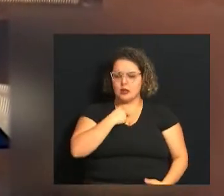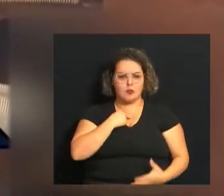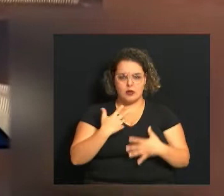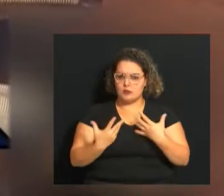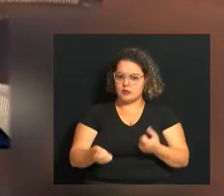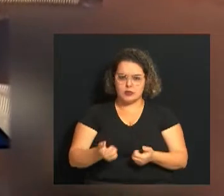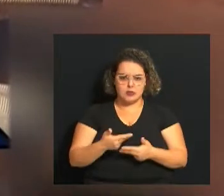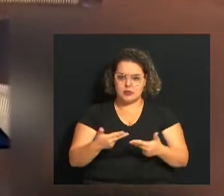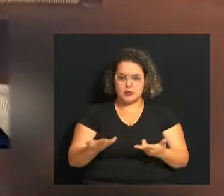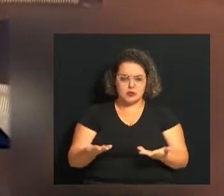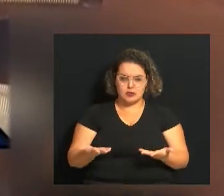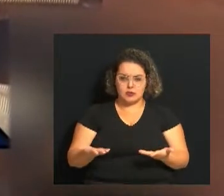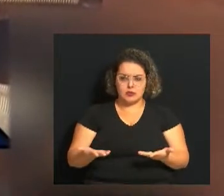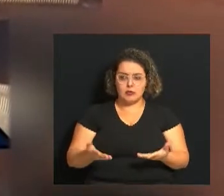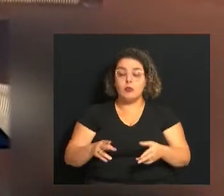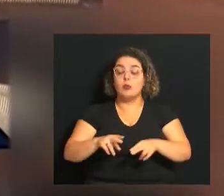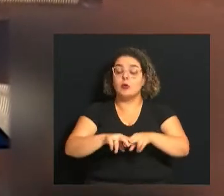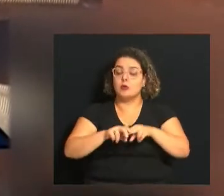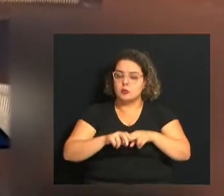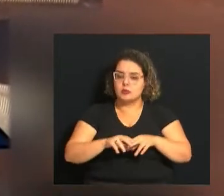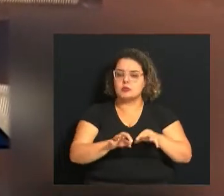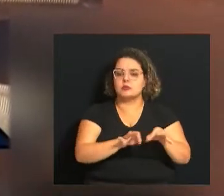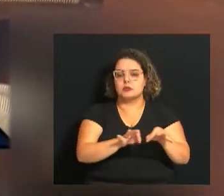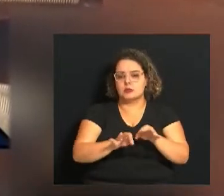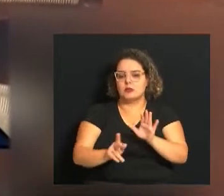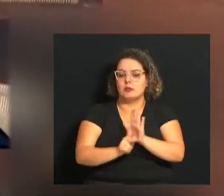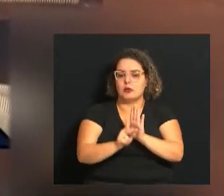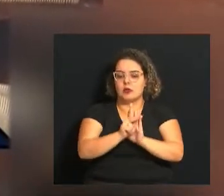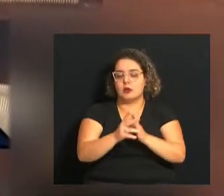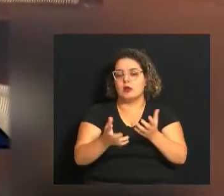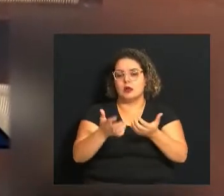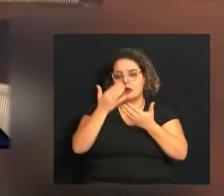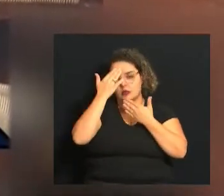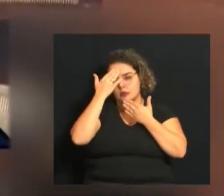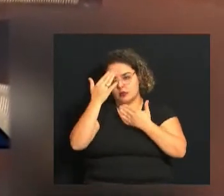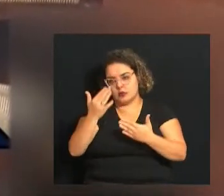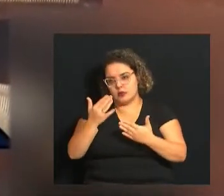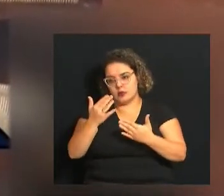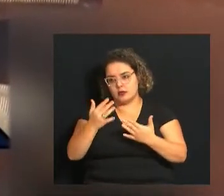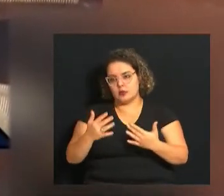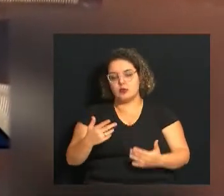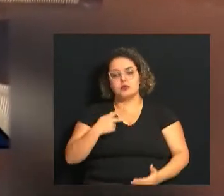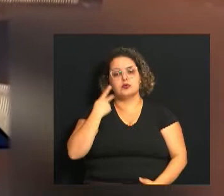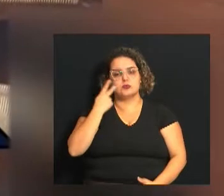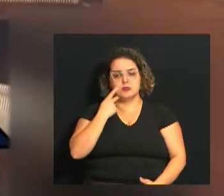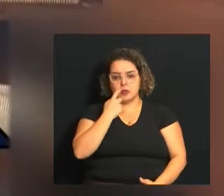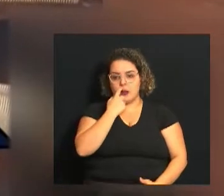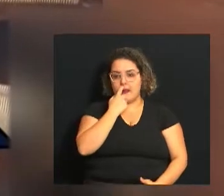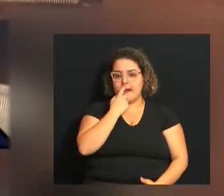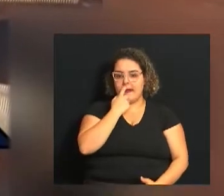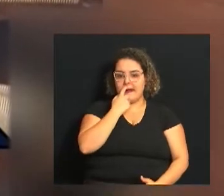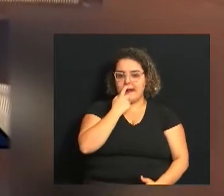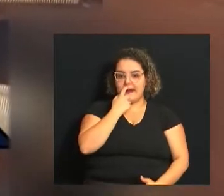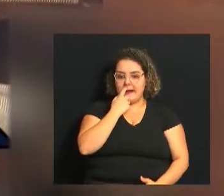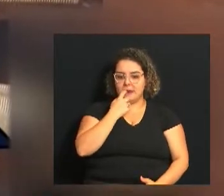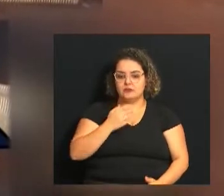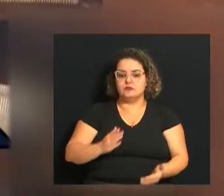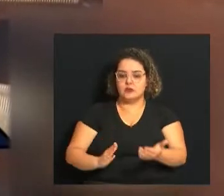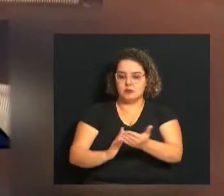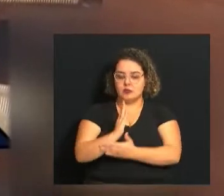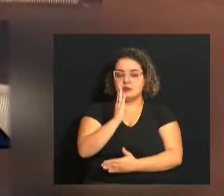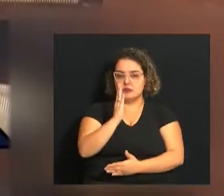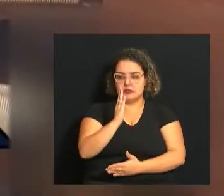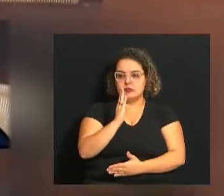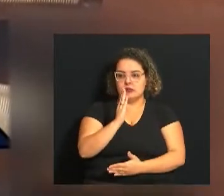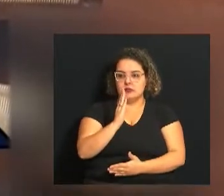Por isso que eu coloquei esse projeto, e eu quero agradecer os nobres vereadores da aprovação